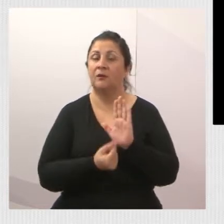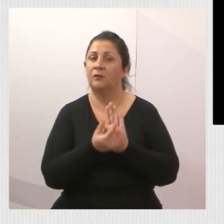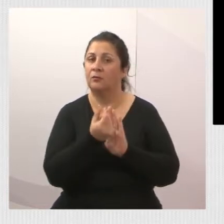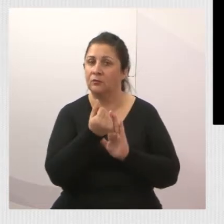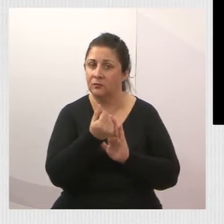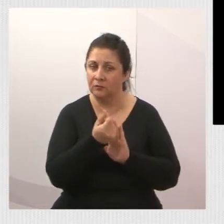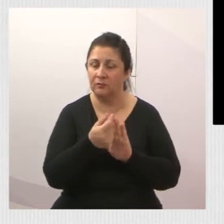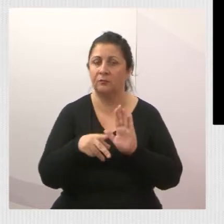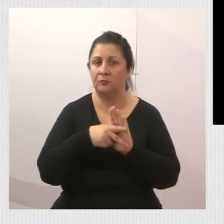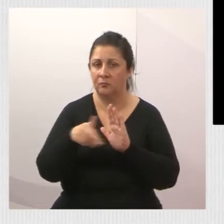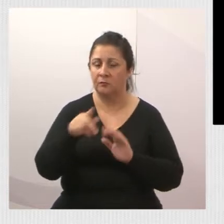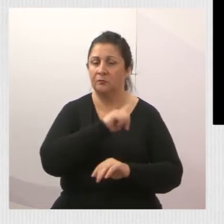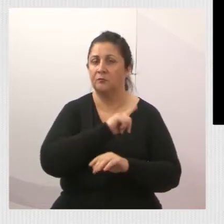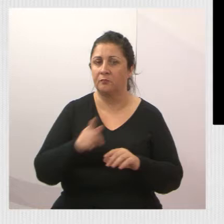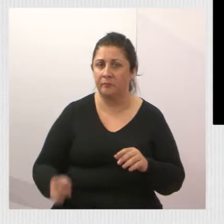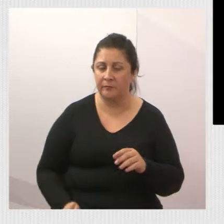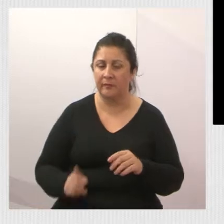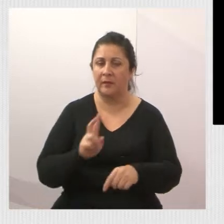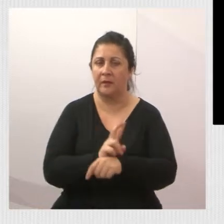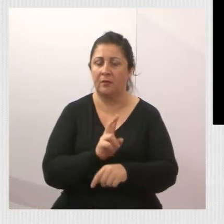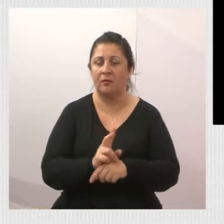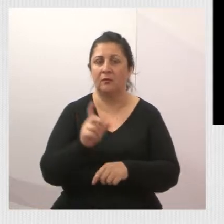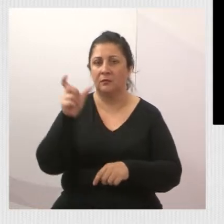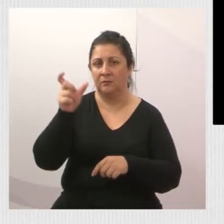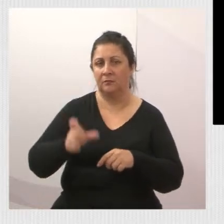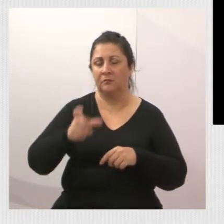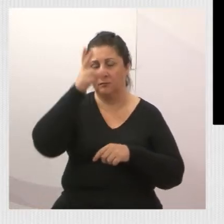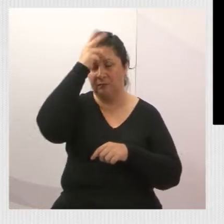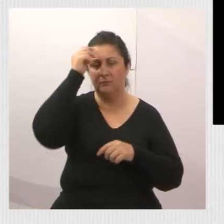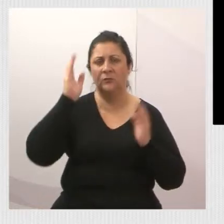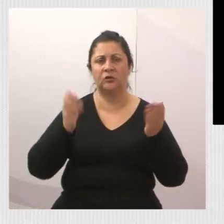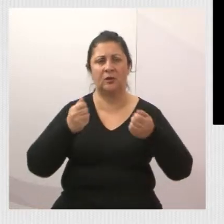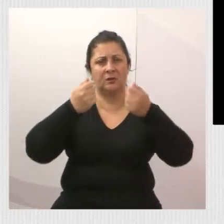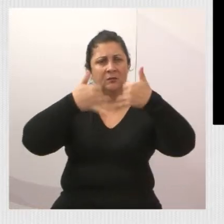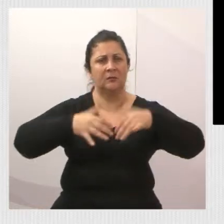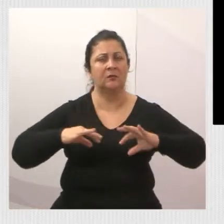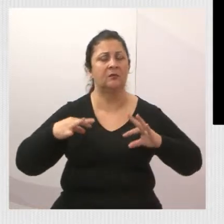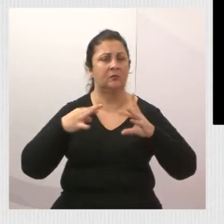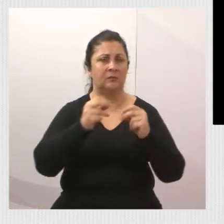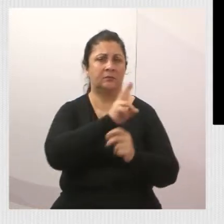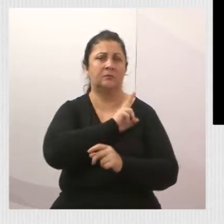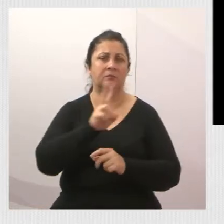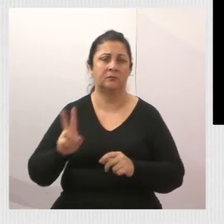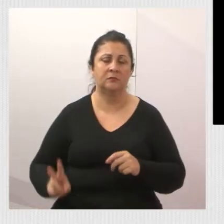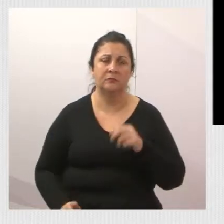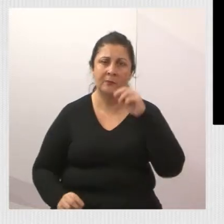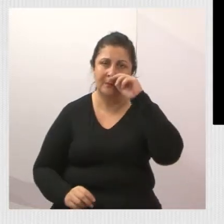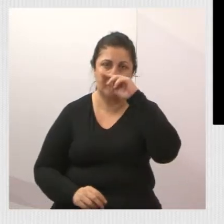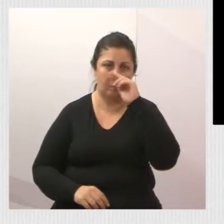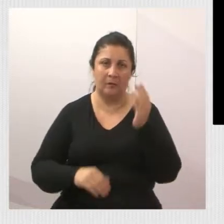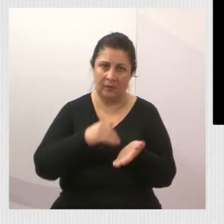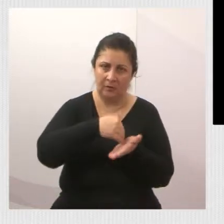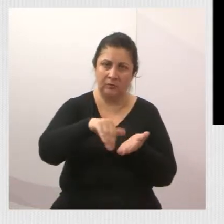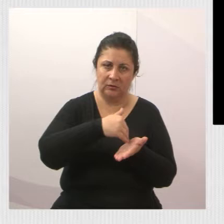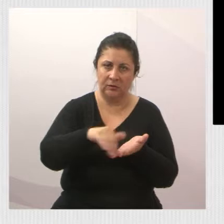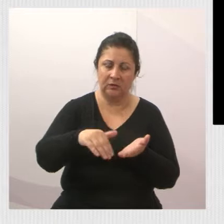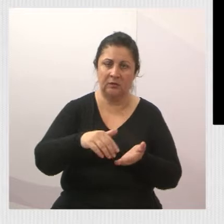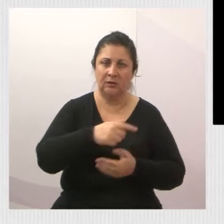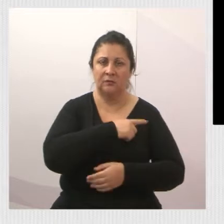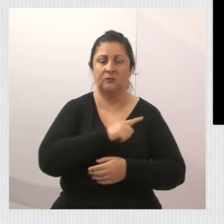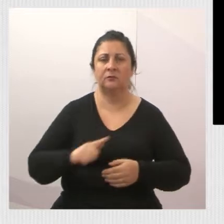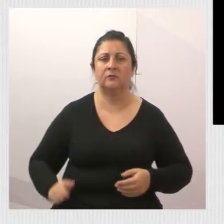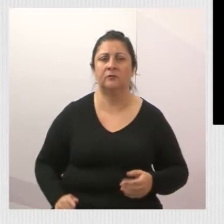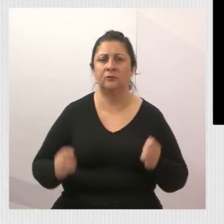do governo, da prefeitura, e que já foi explanado aqui para todos os novos vereadores pelo secretário de governo, onde a gente